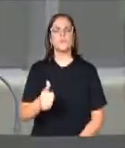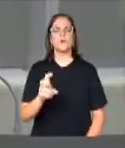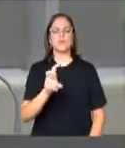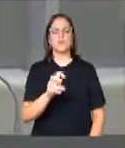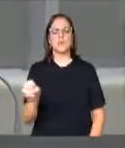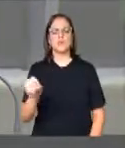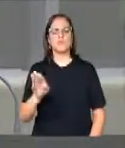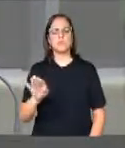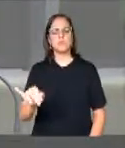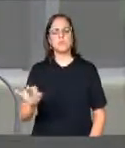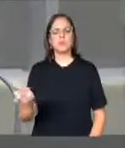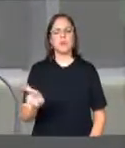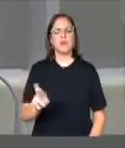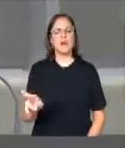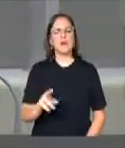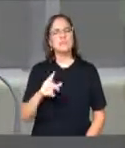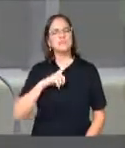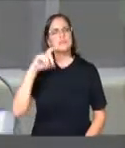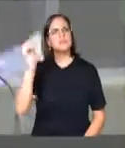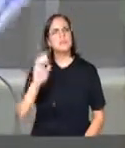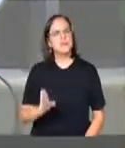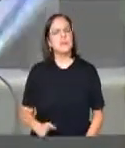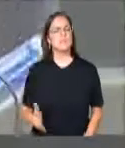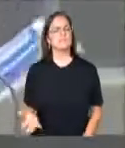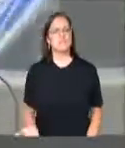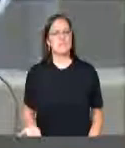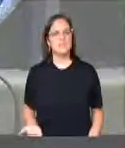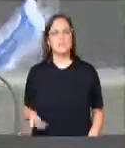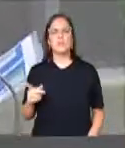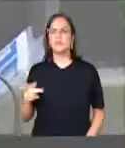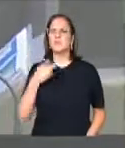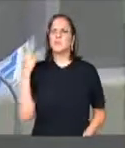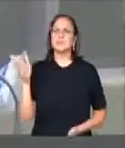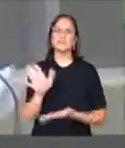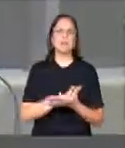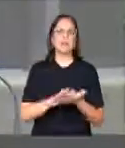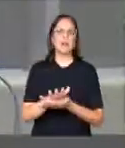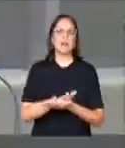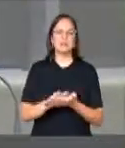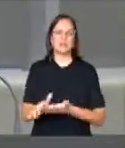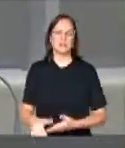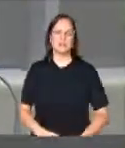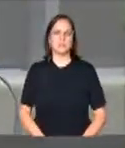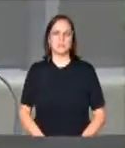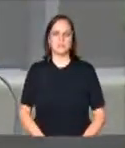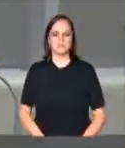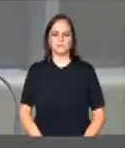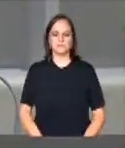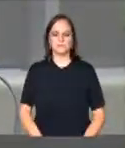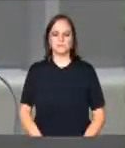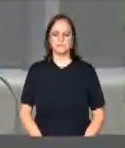de reais que se consome neste país nada absolutamente nada apenas